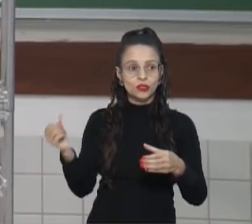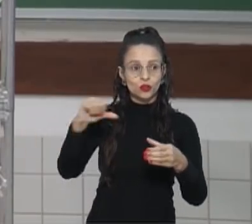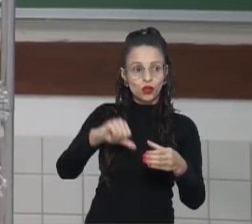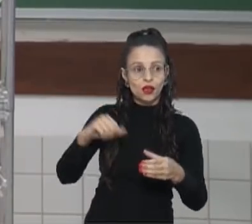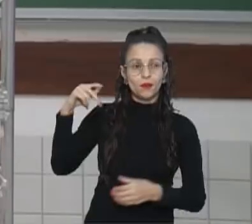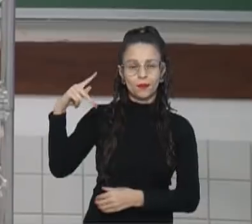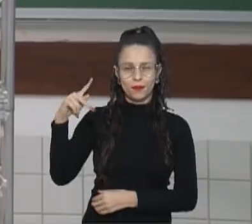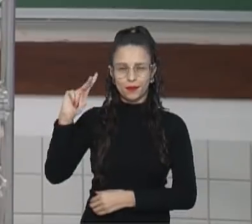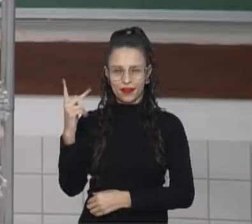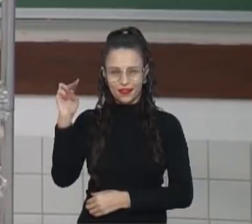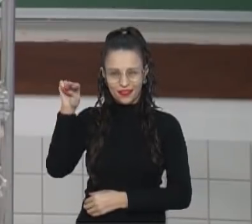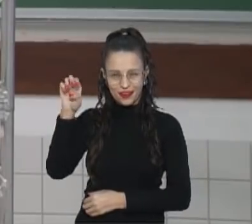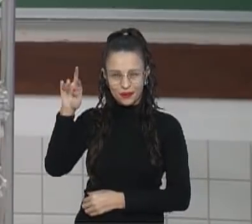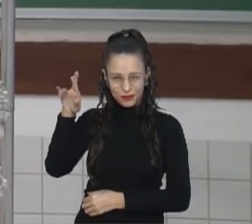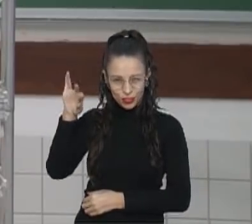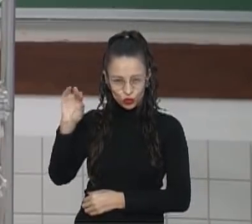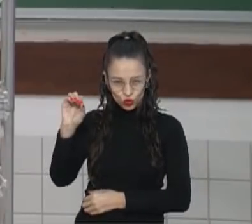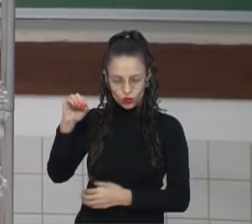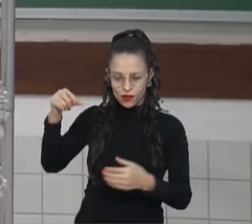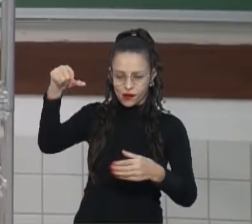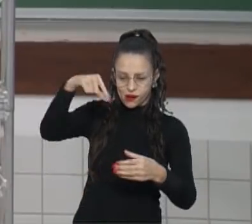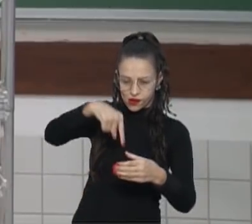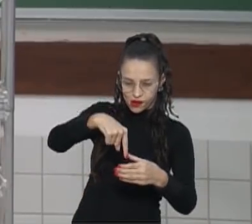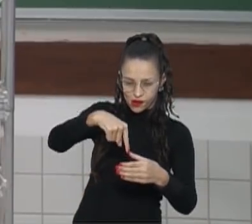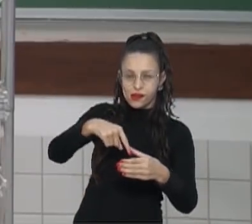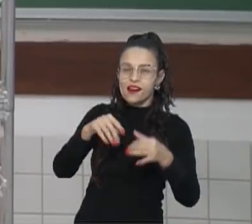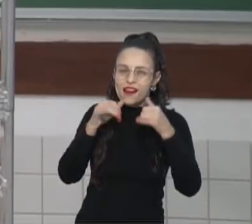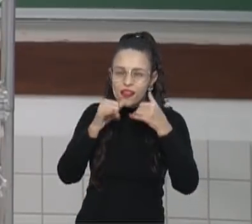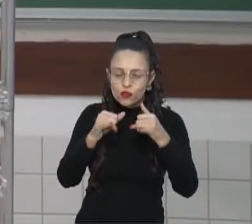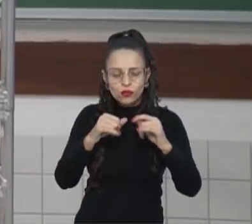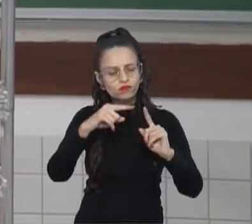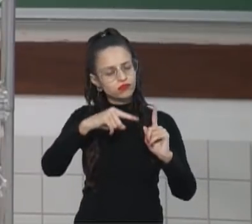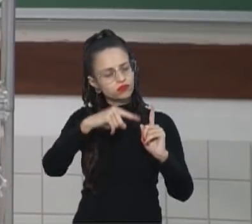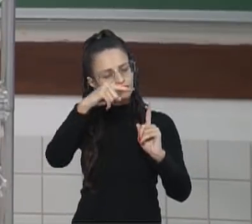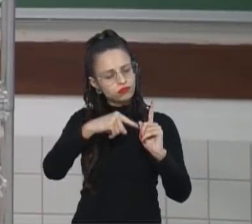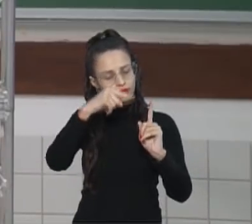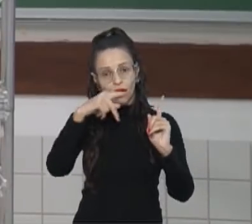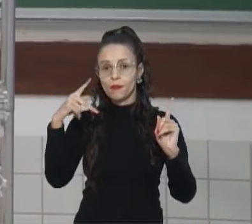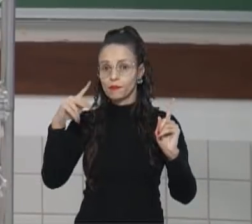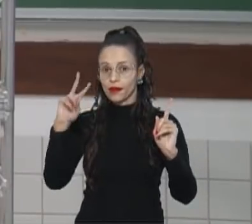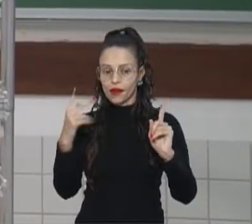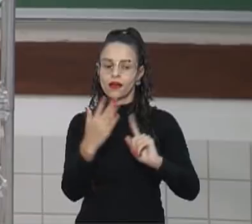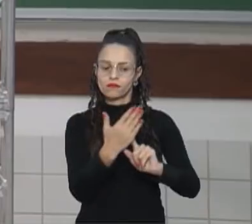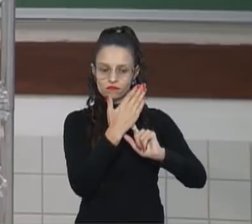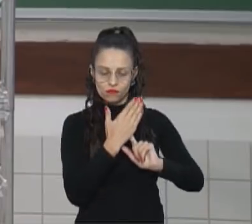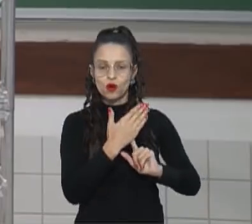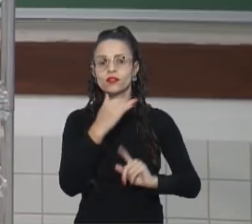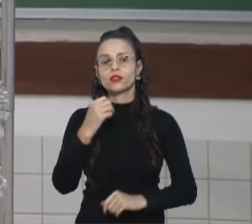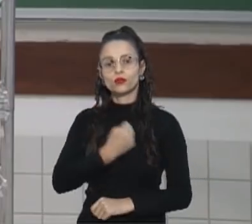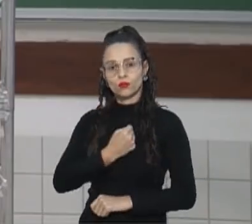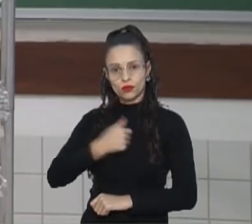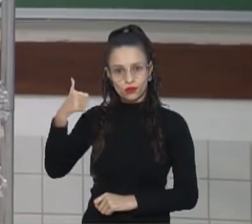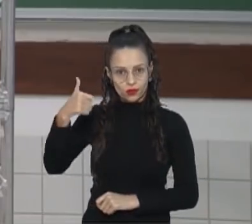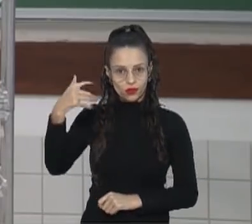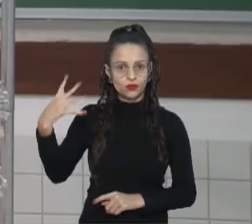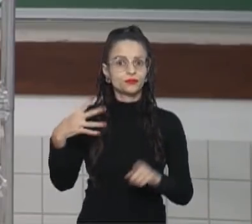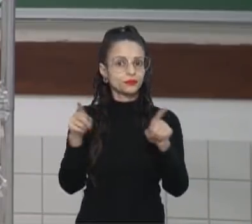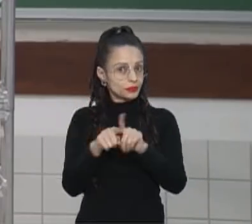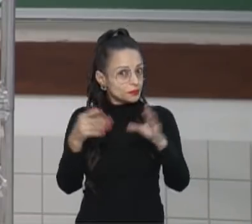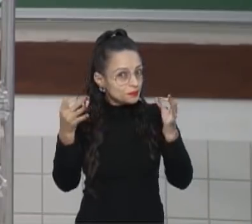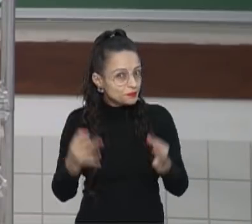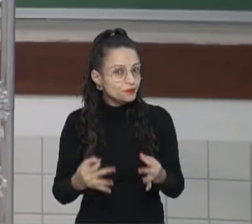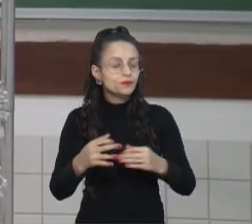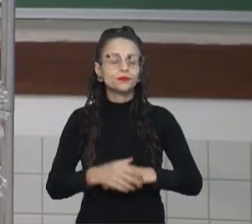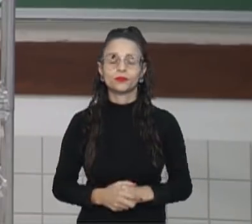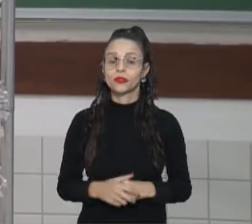aquele equipamento eletrônico que mede pH, ele também nos daria um resultado dizendo 14, porque ele dá em números. Perfeito? O